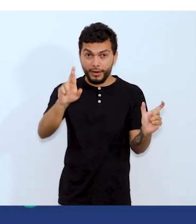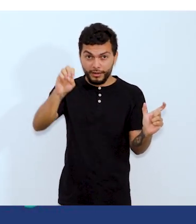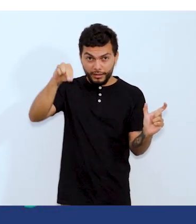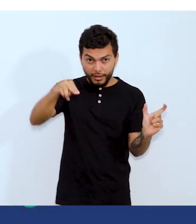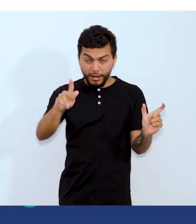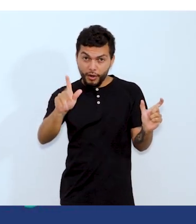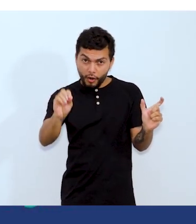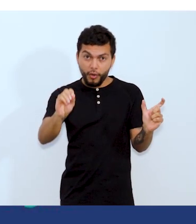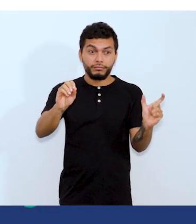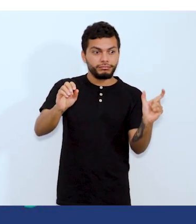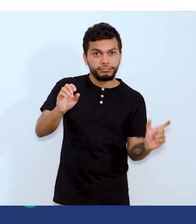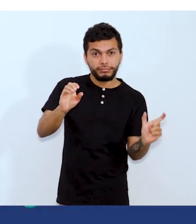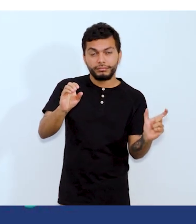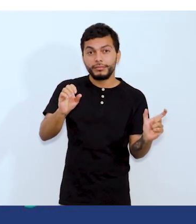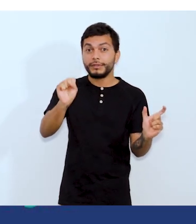morango,